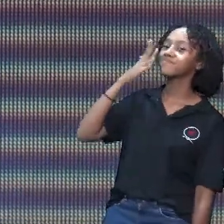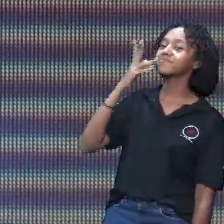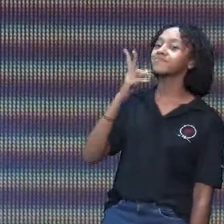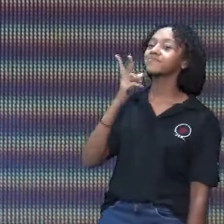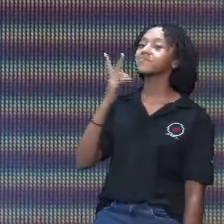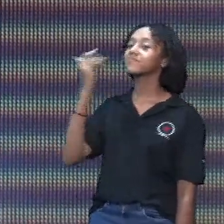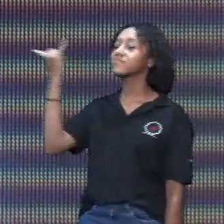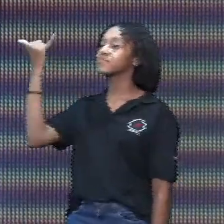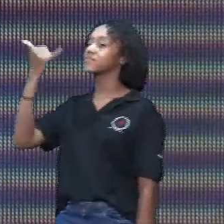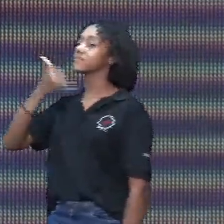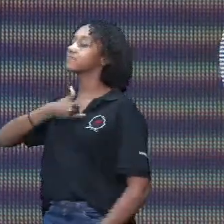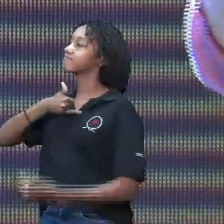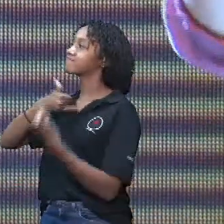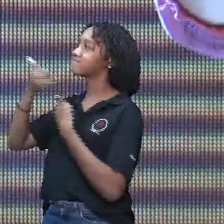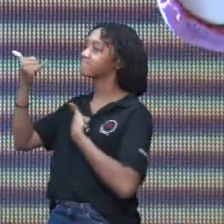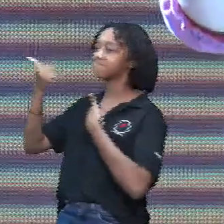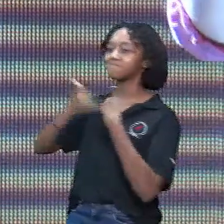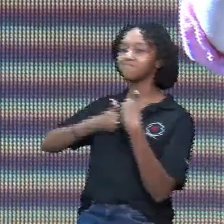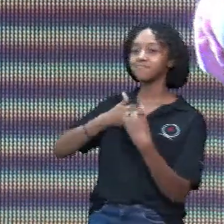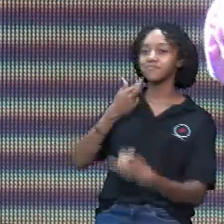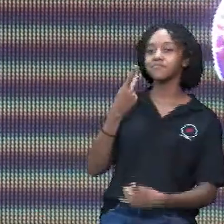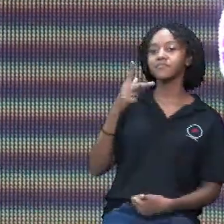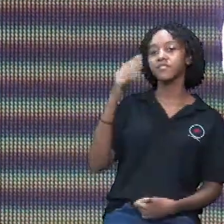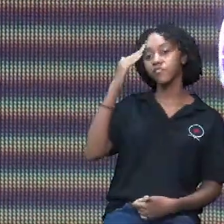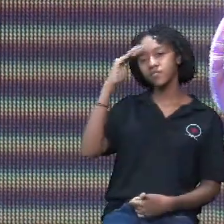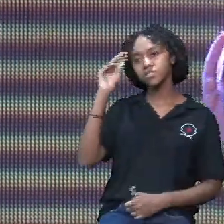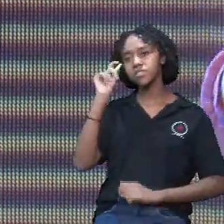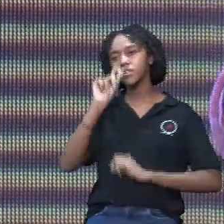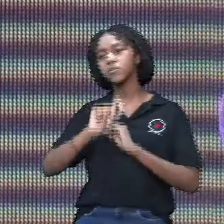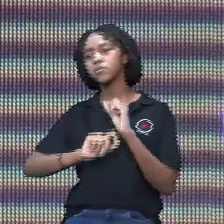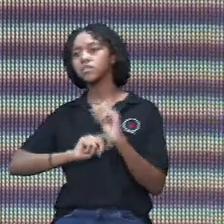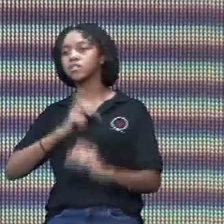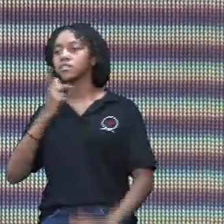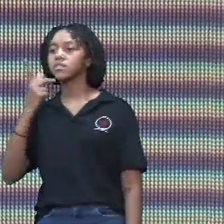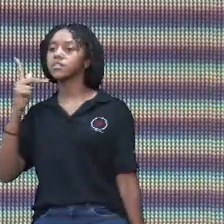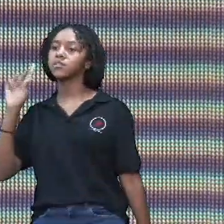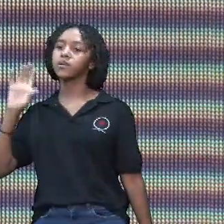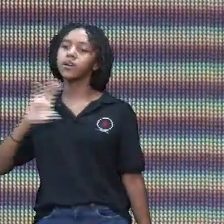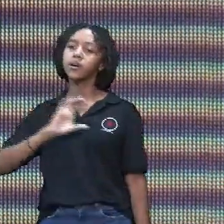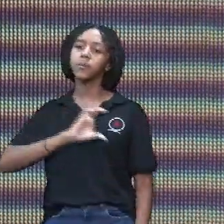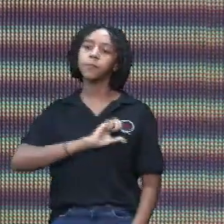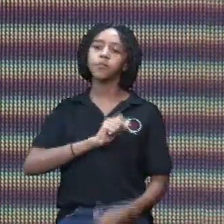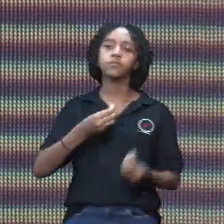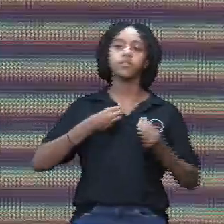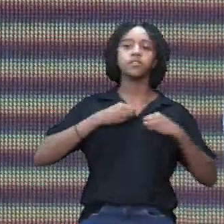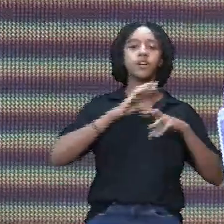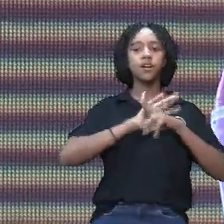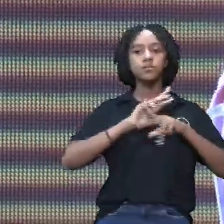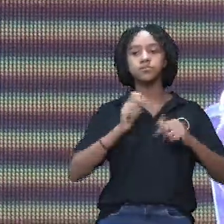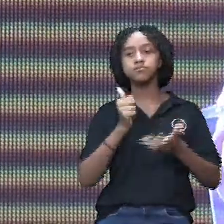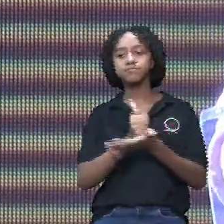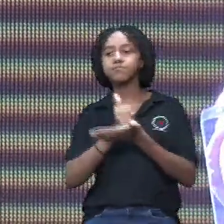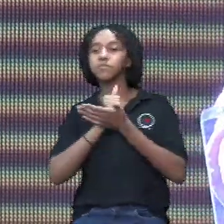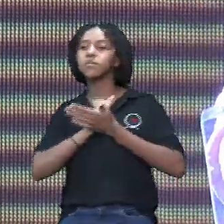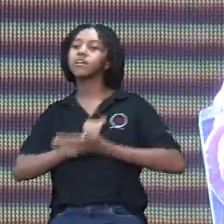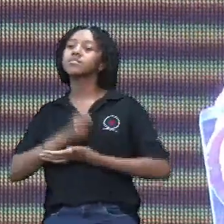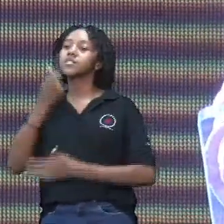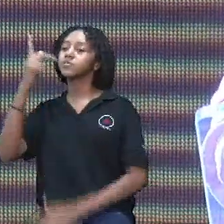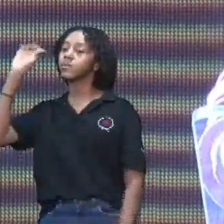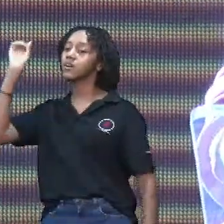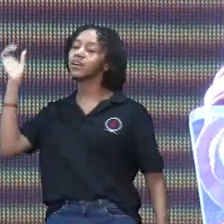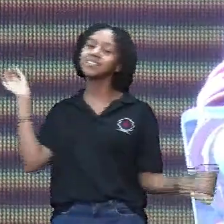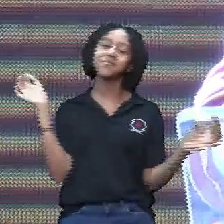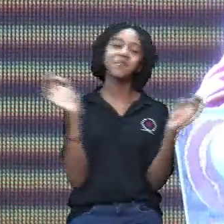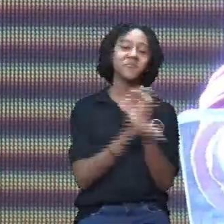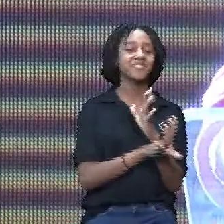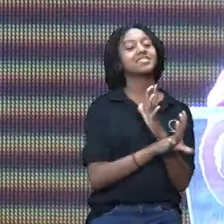entender que o teu amor me cura, o teu amor me supre, tua graça me basta.